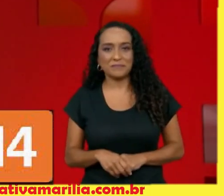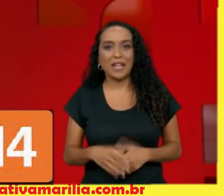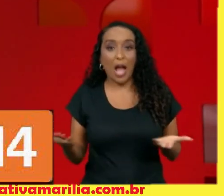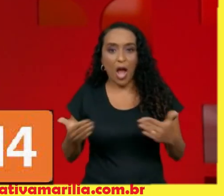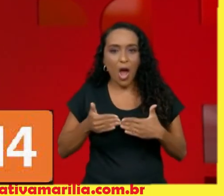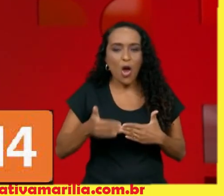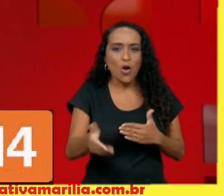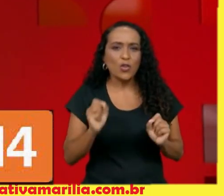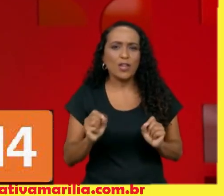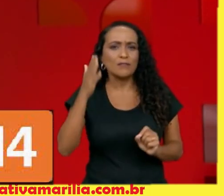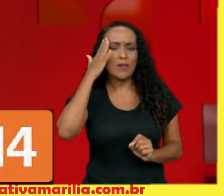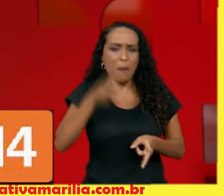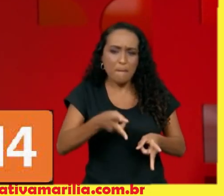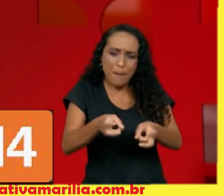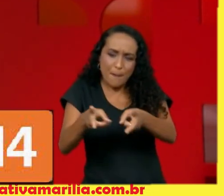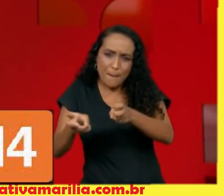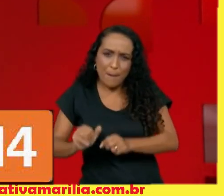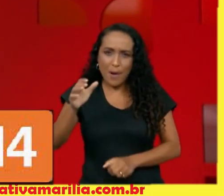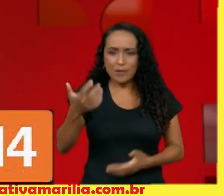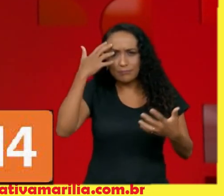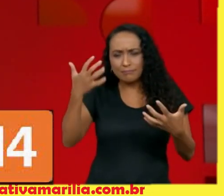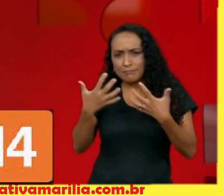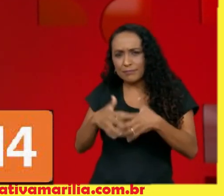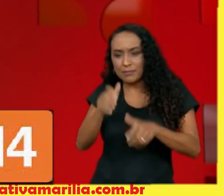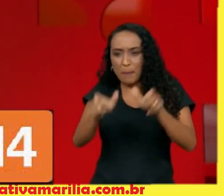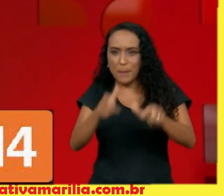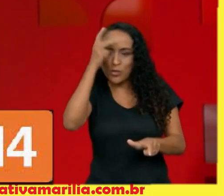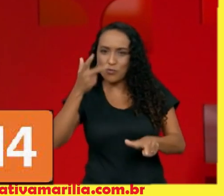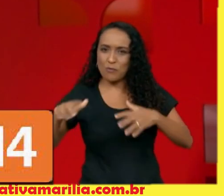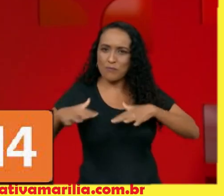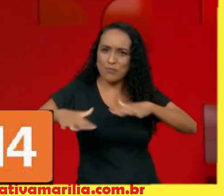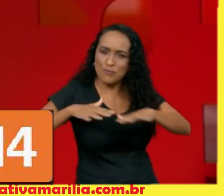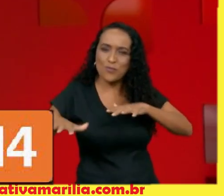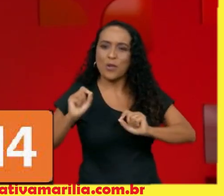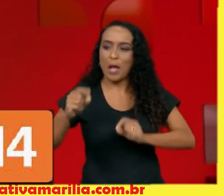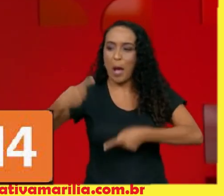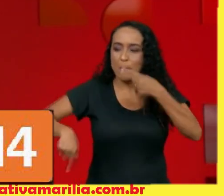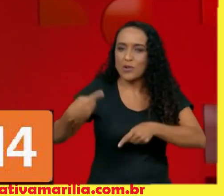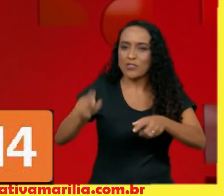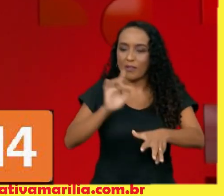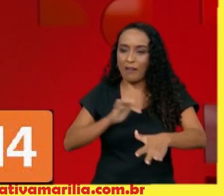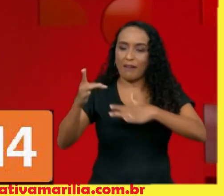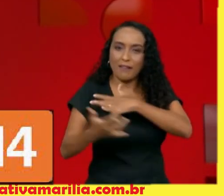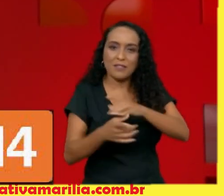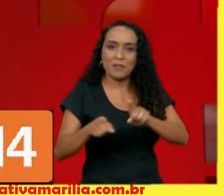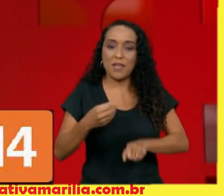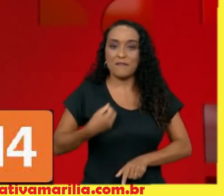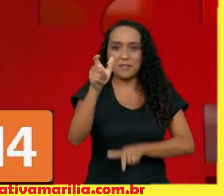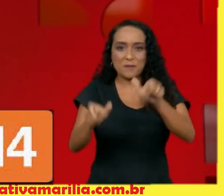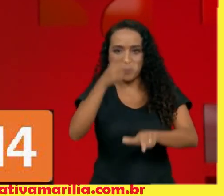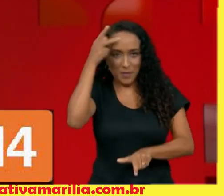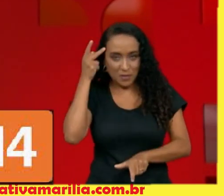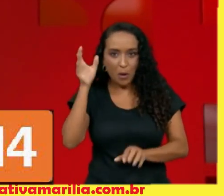partir de agora, a gente vai explorar um pouco mais a mente das figuras que alimentam e movimentam a política, as redes e a vida dos